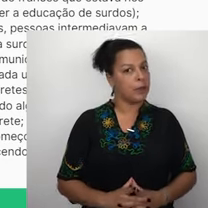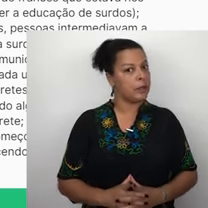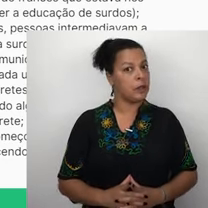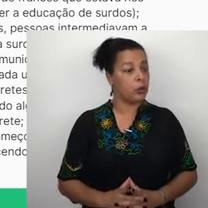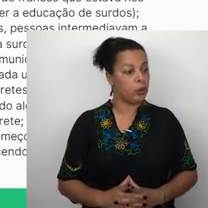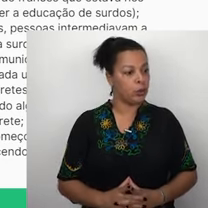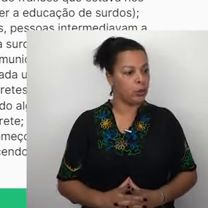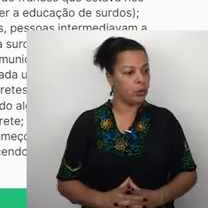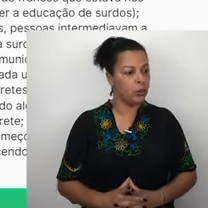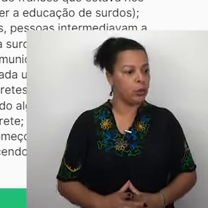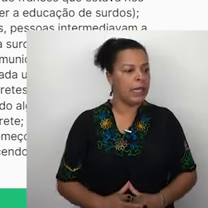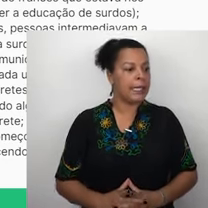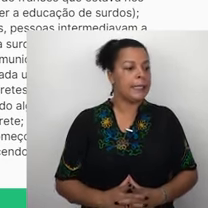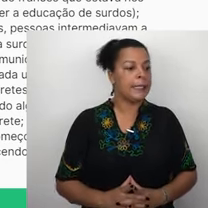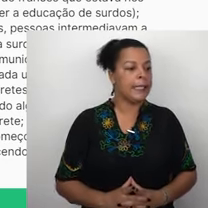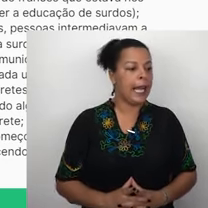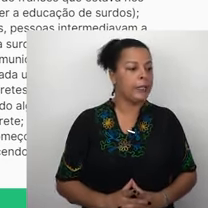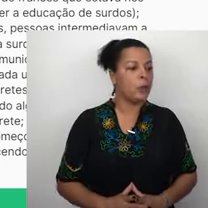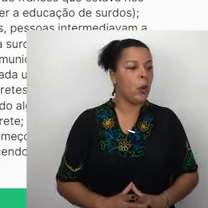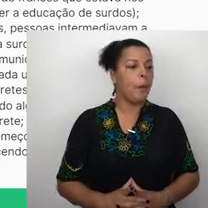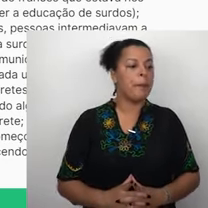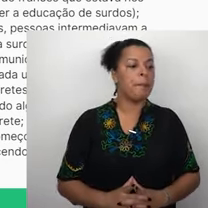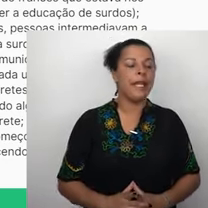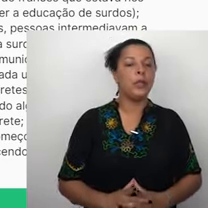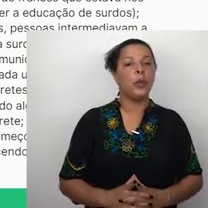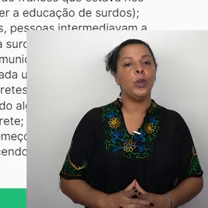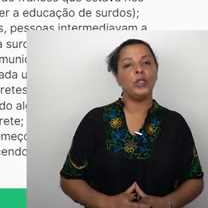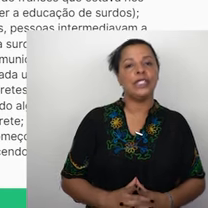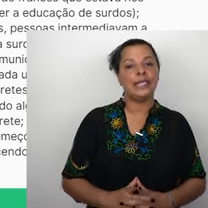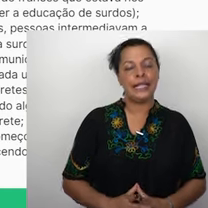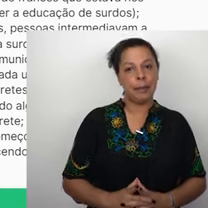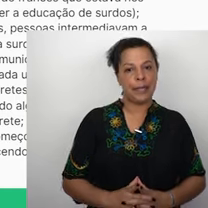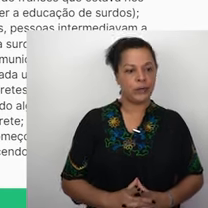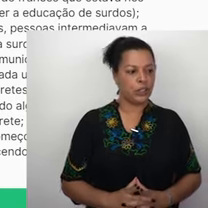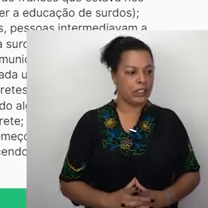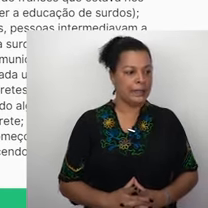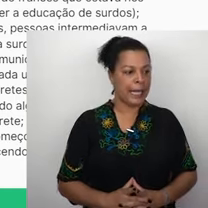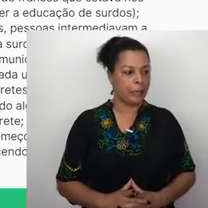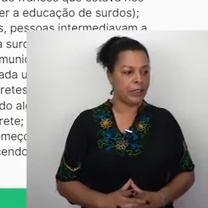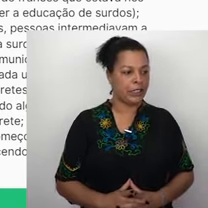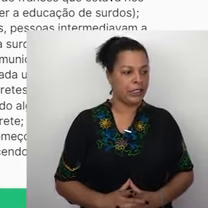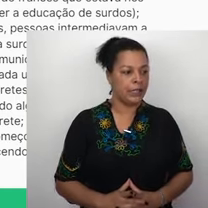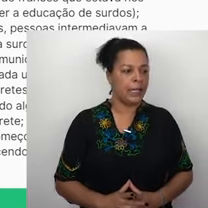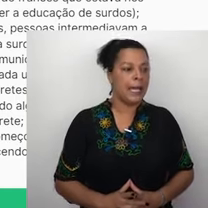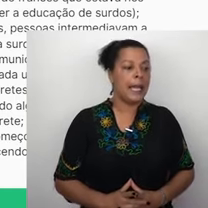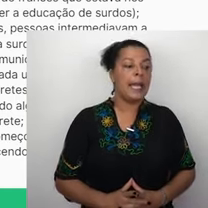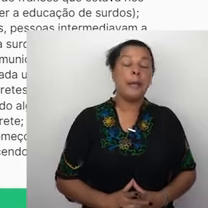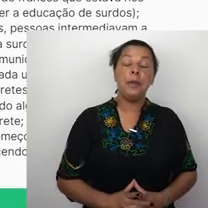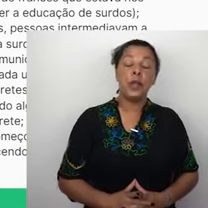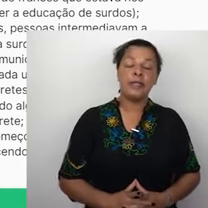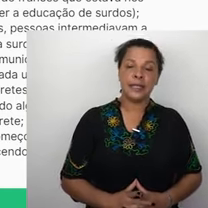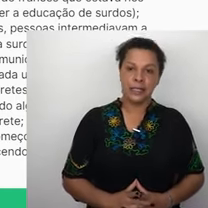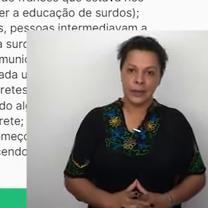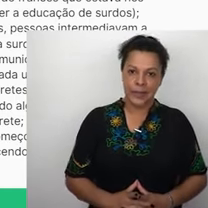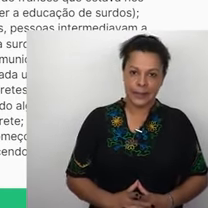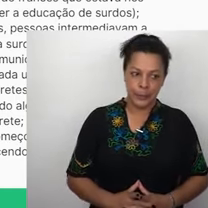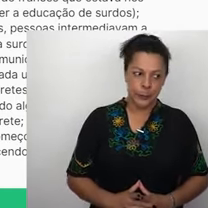da Associação Nacional de Surdos, criado o primeiro curso de treinamento de intérprete.